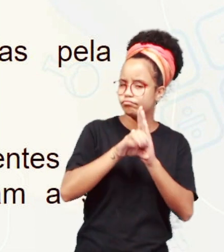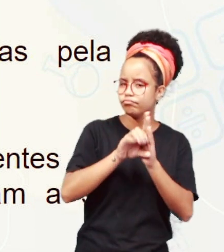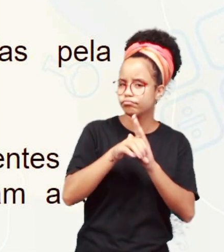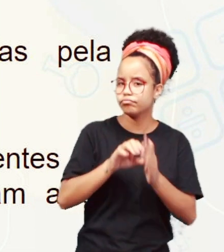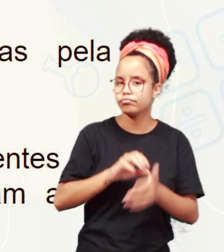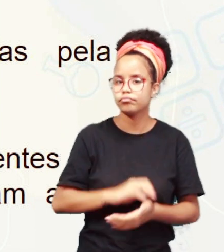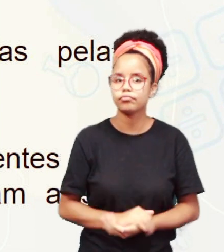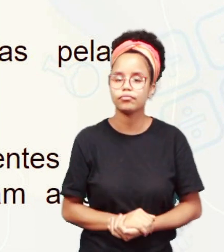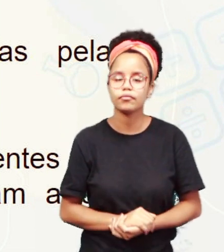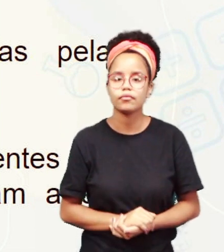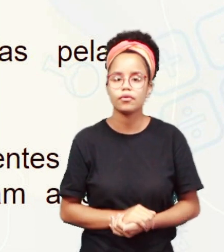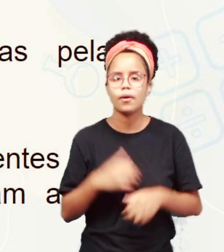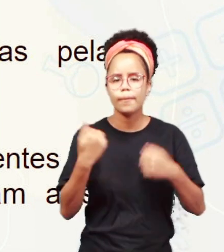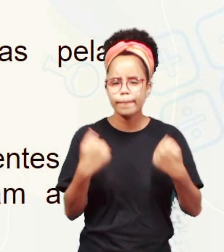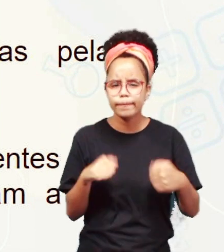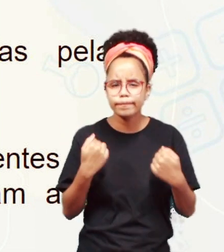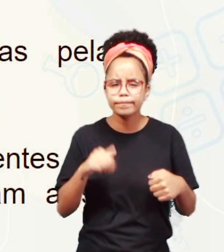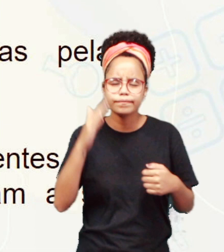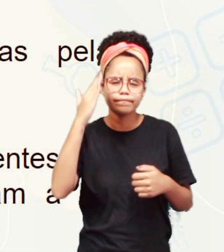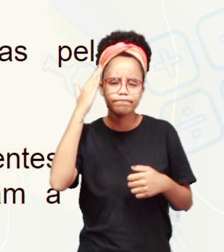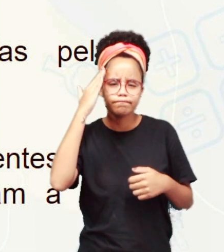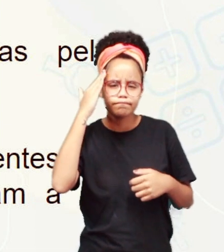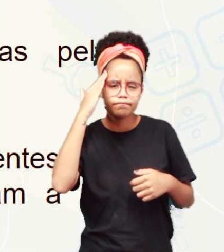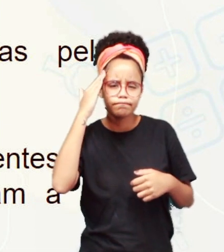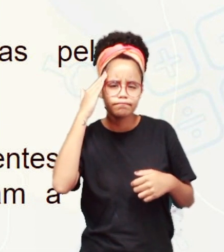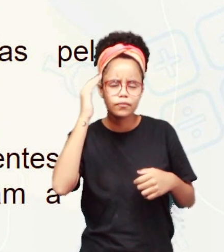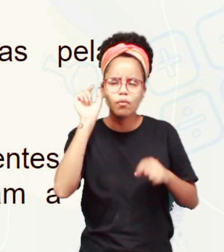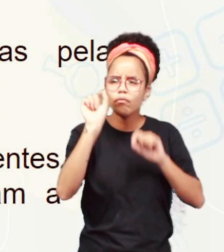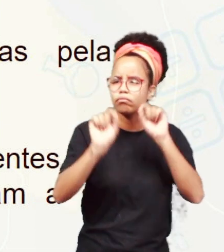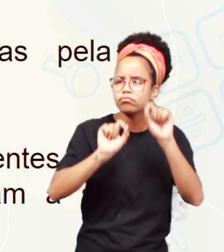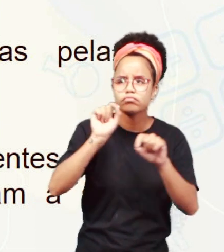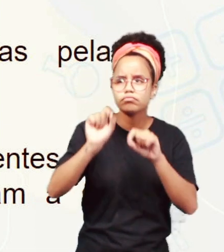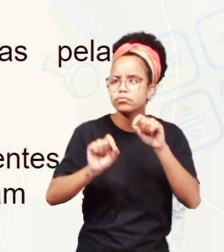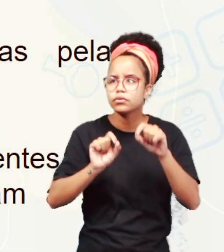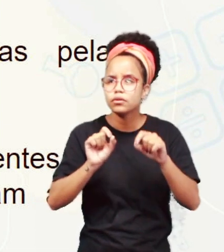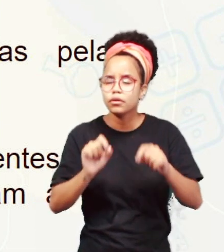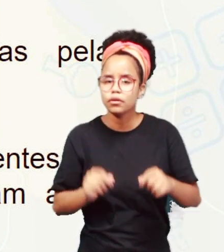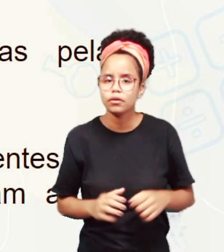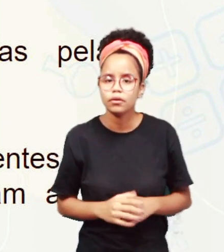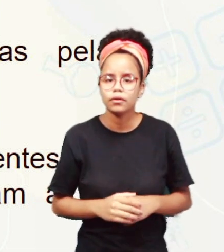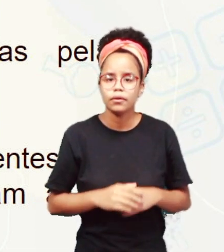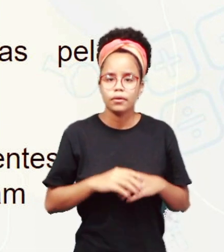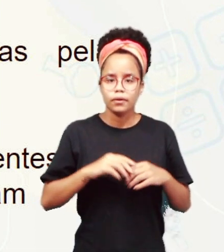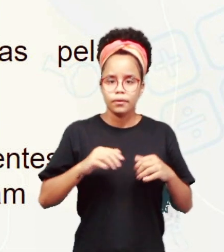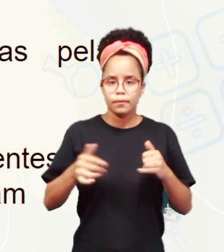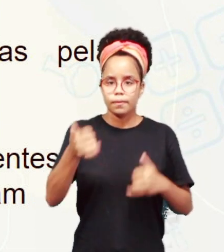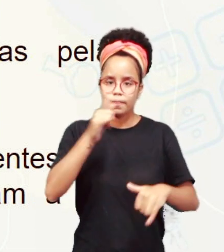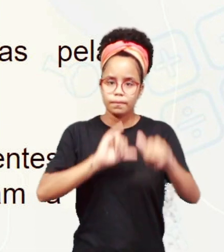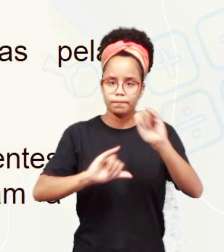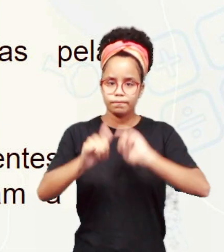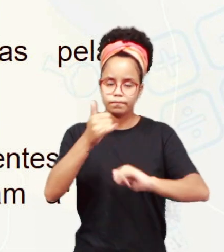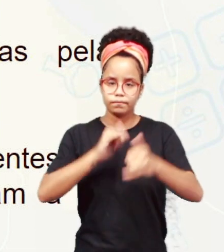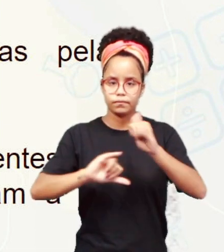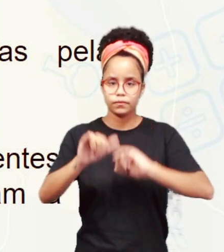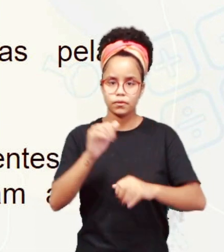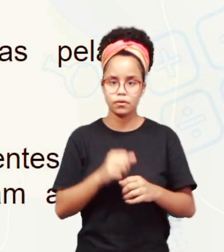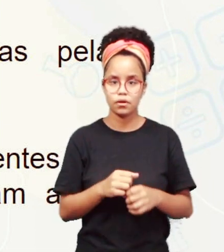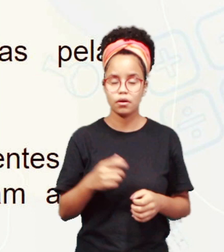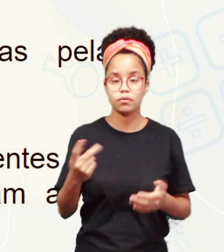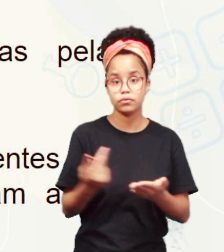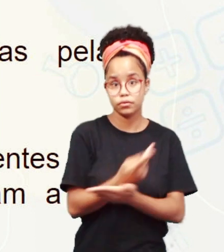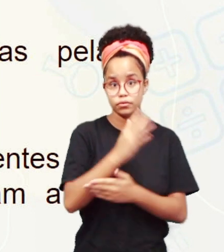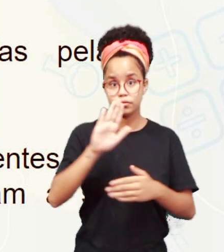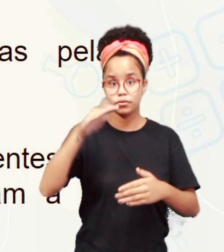a gente precisa entender o que é uma reação química ocorre quando certas substâncias